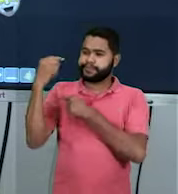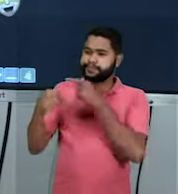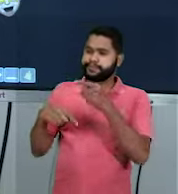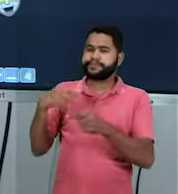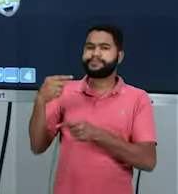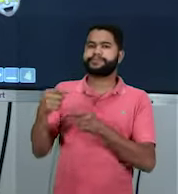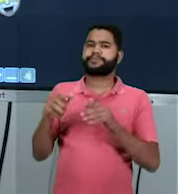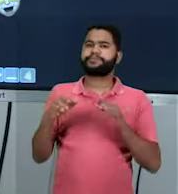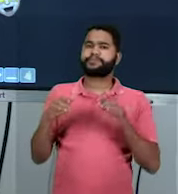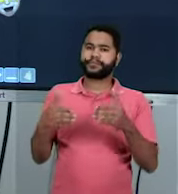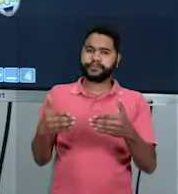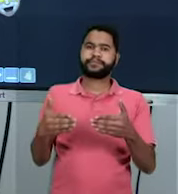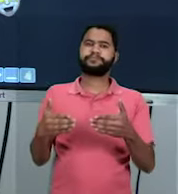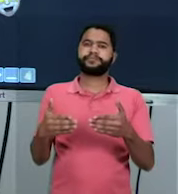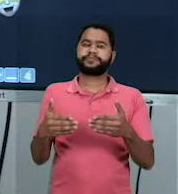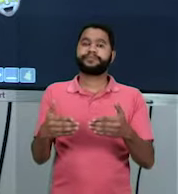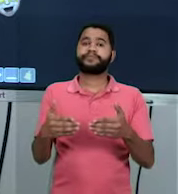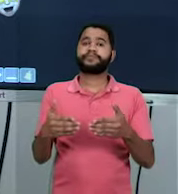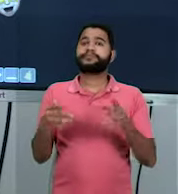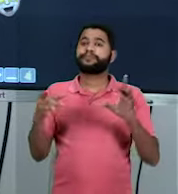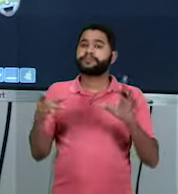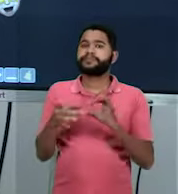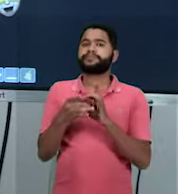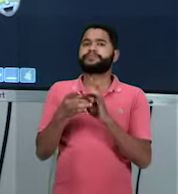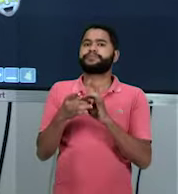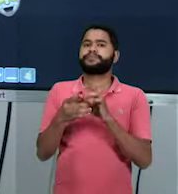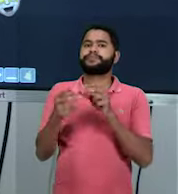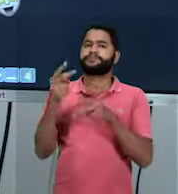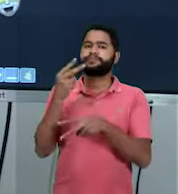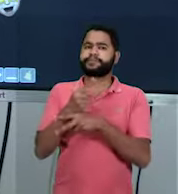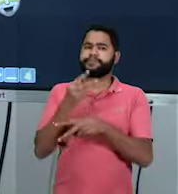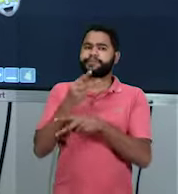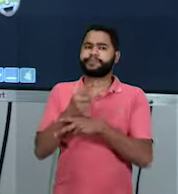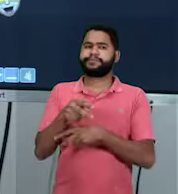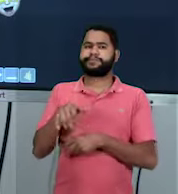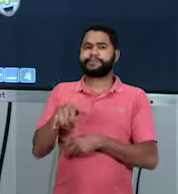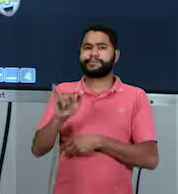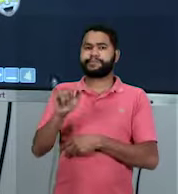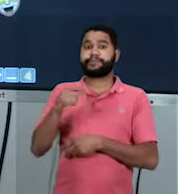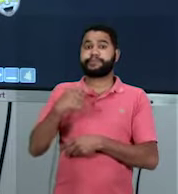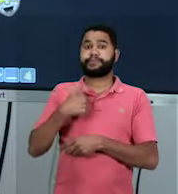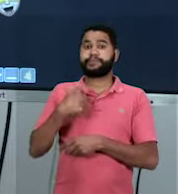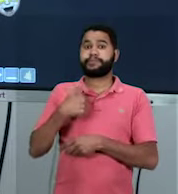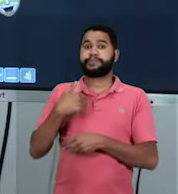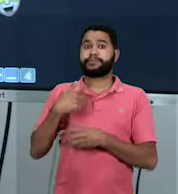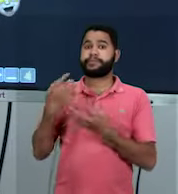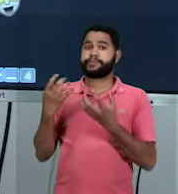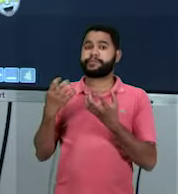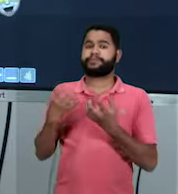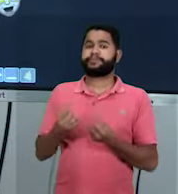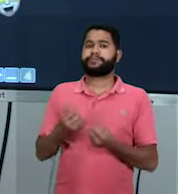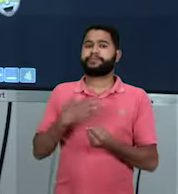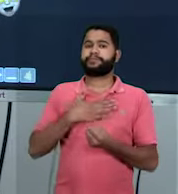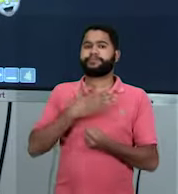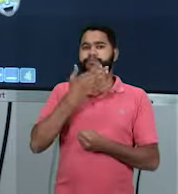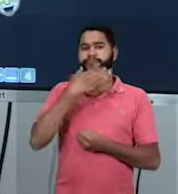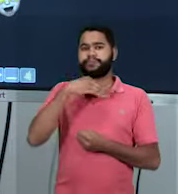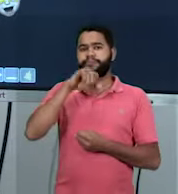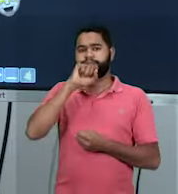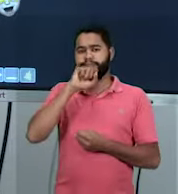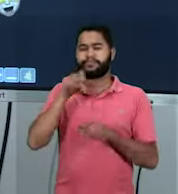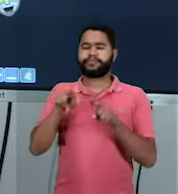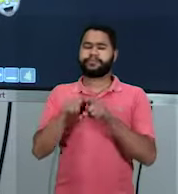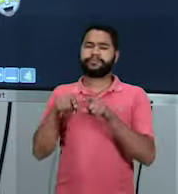restrita ao sexo, que vai estar ligada ao cromossomo Y, eu só vou herdar do meu pai e dos